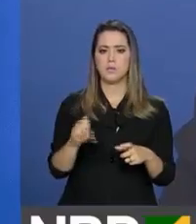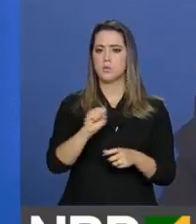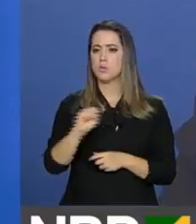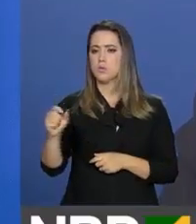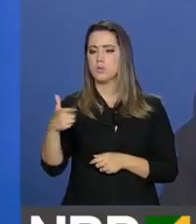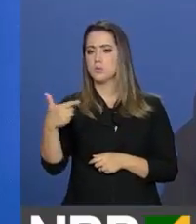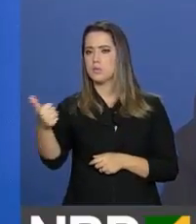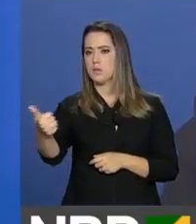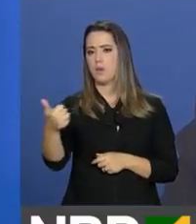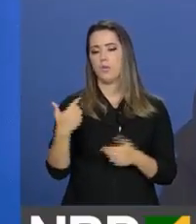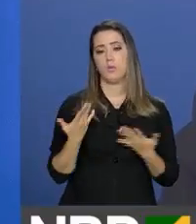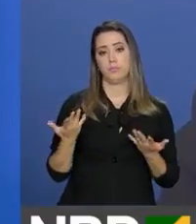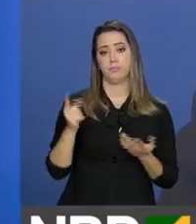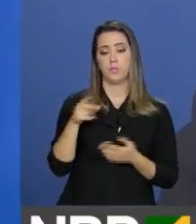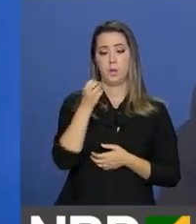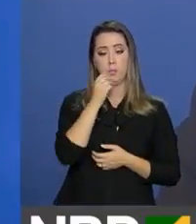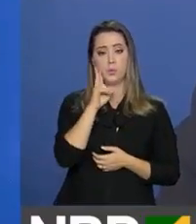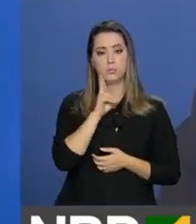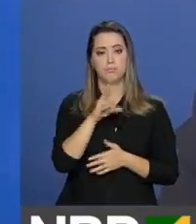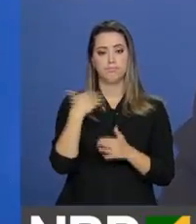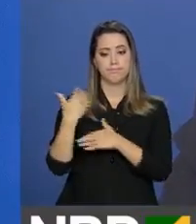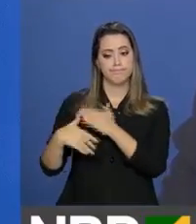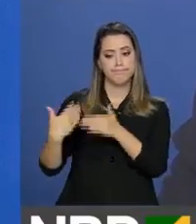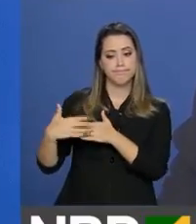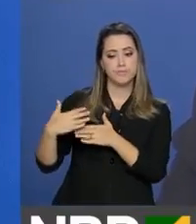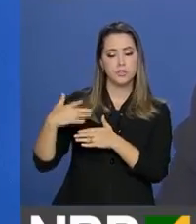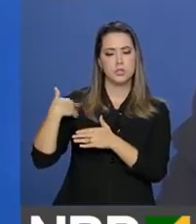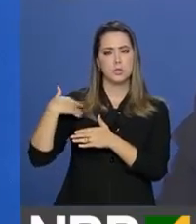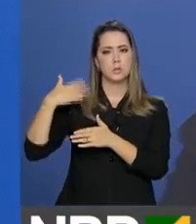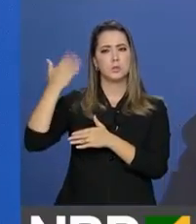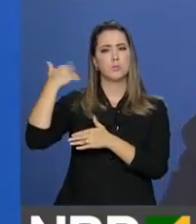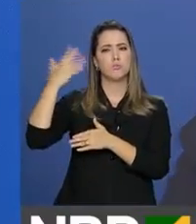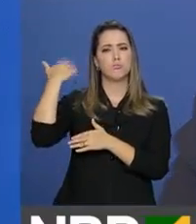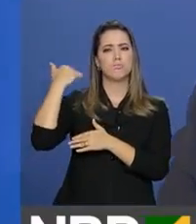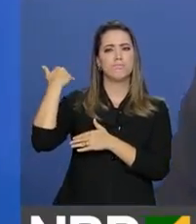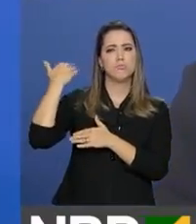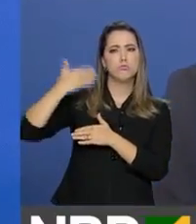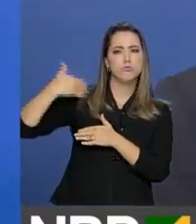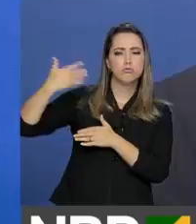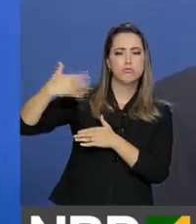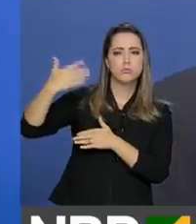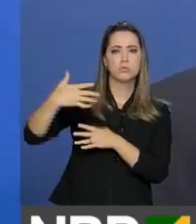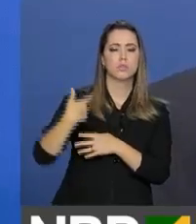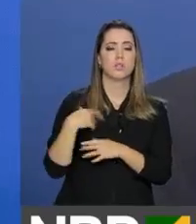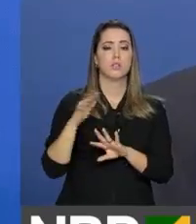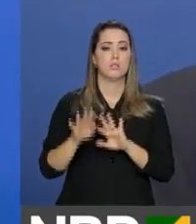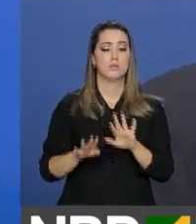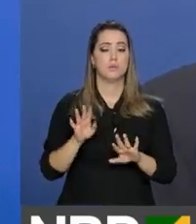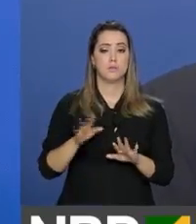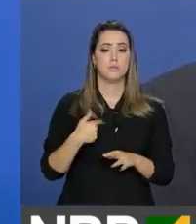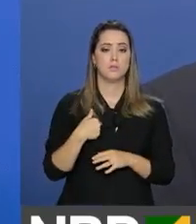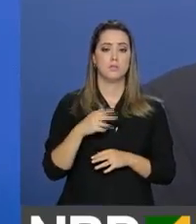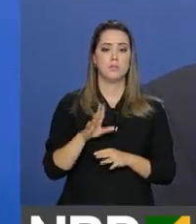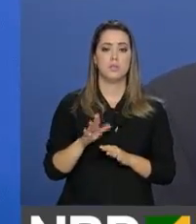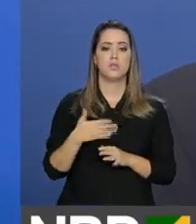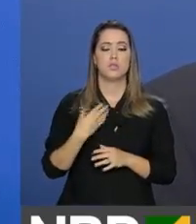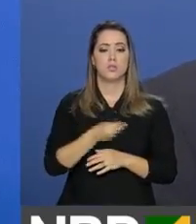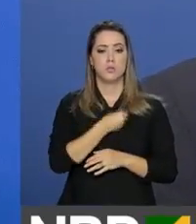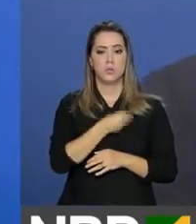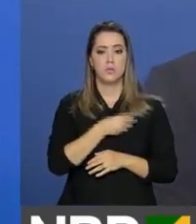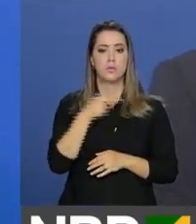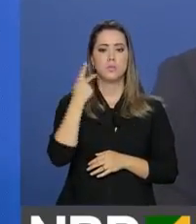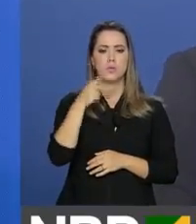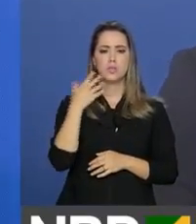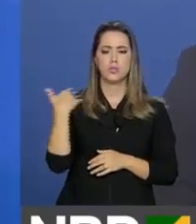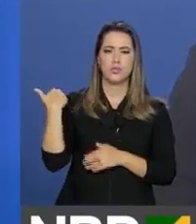XXI. É interessante como, ao longo do tempo, muitas e muitas vezes, e eu já estou, digamos assim, na vida pública há algum